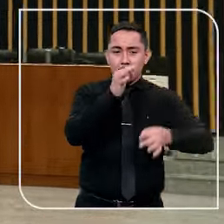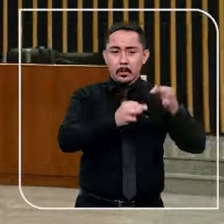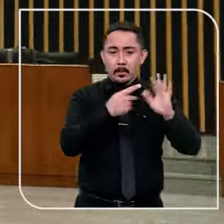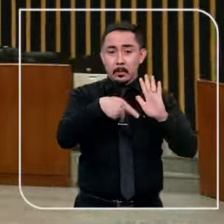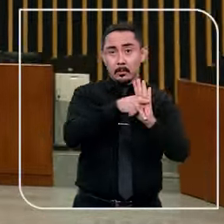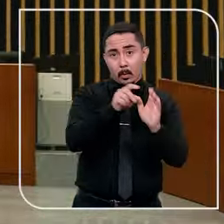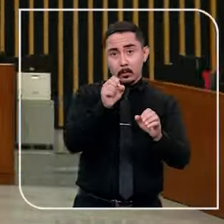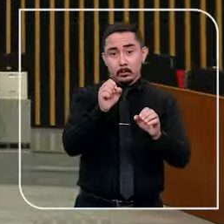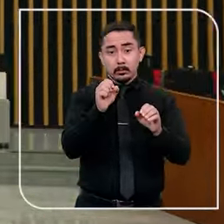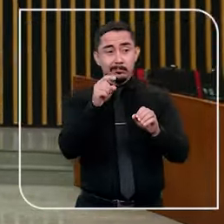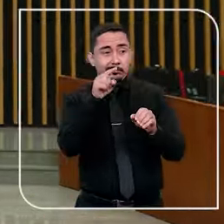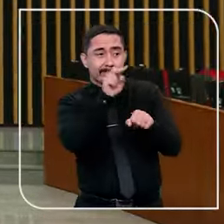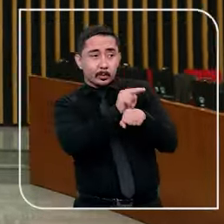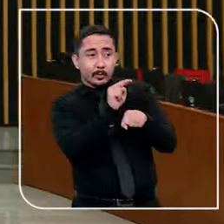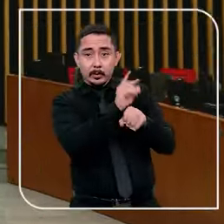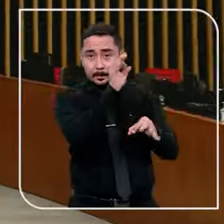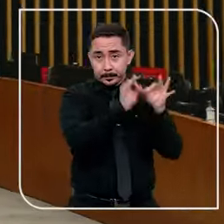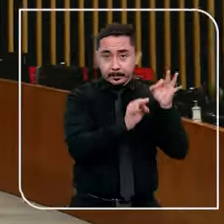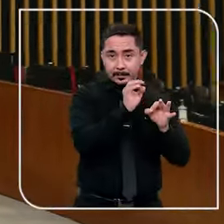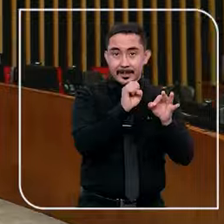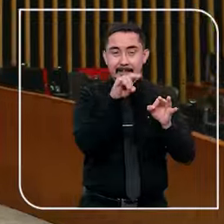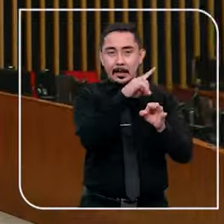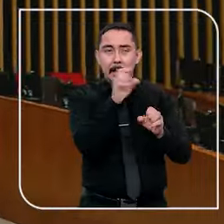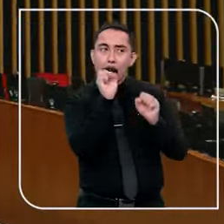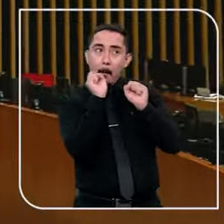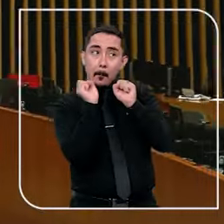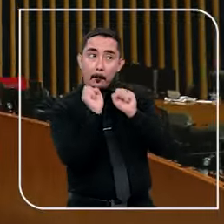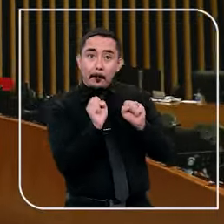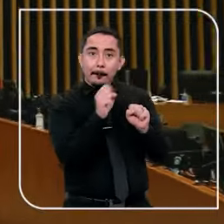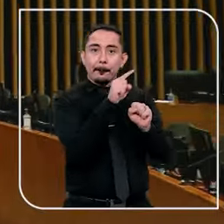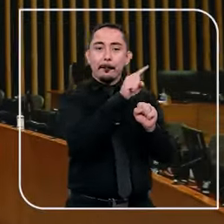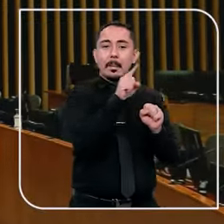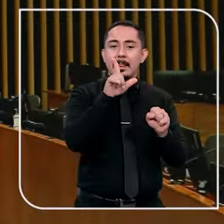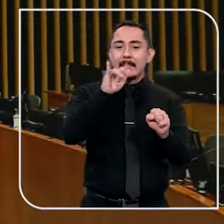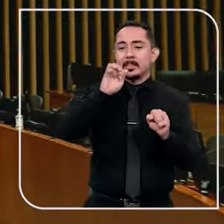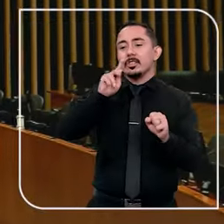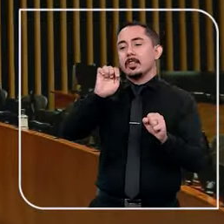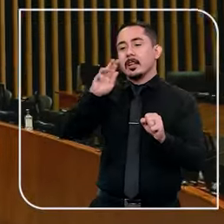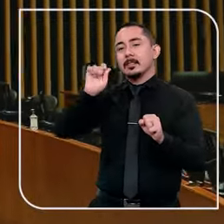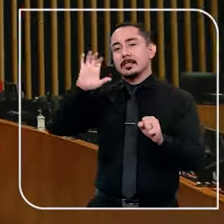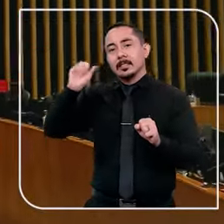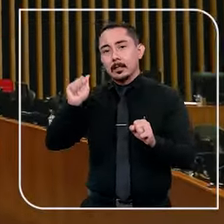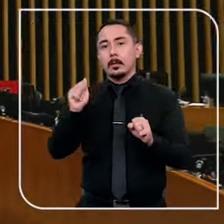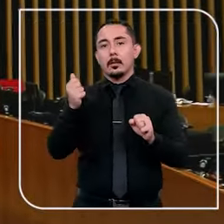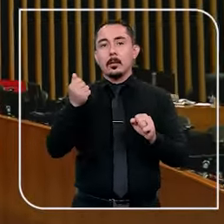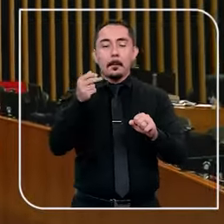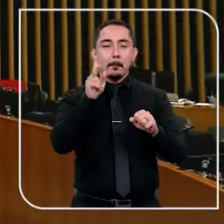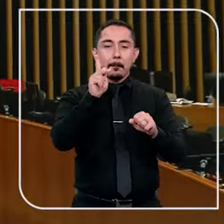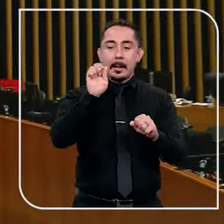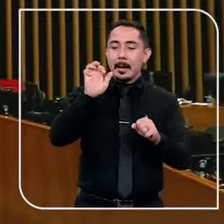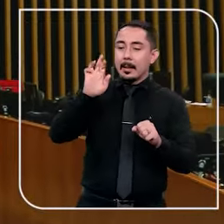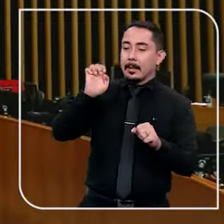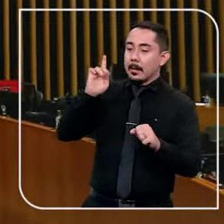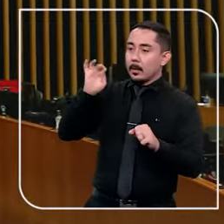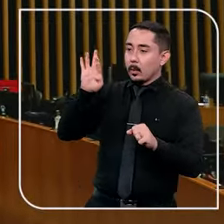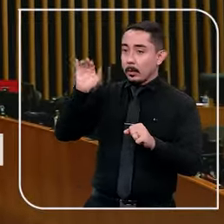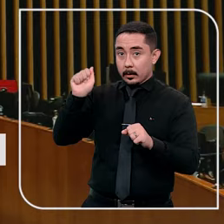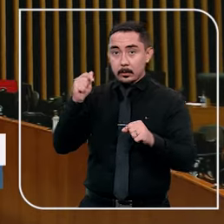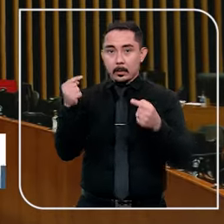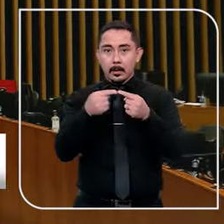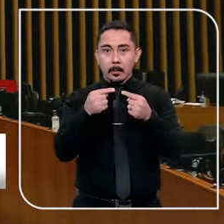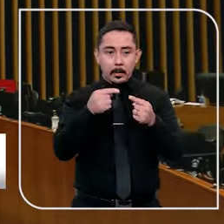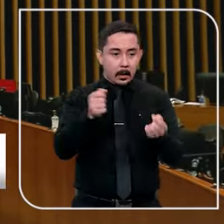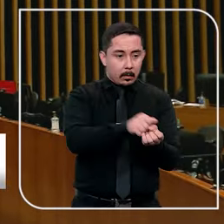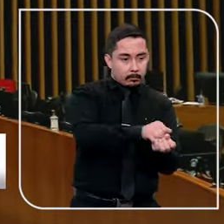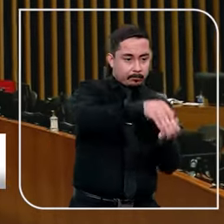sobre o poder Geral de cautela da Justiça Diante de ações com suspeita de litigância predatória situação em que o judiciário é